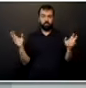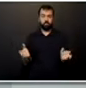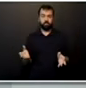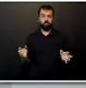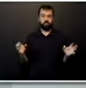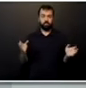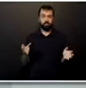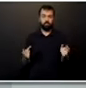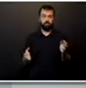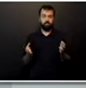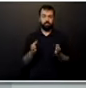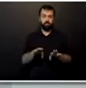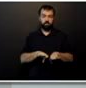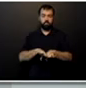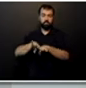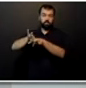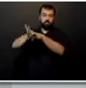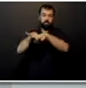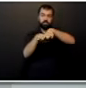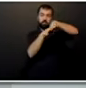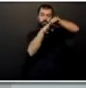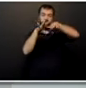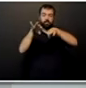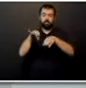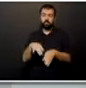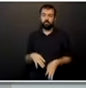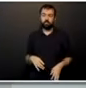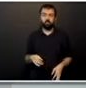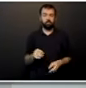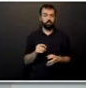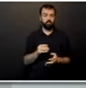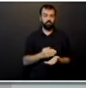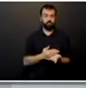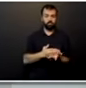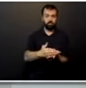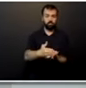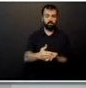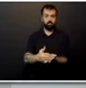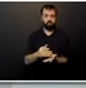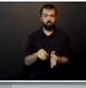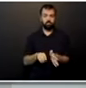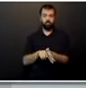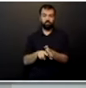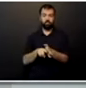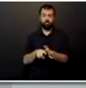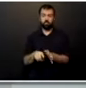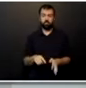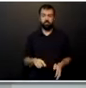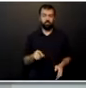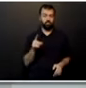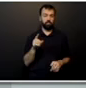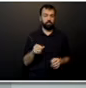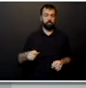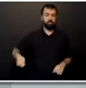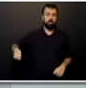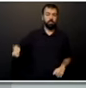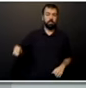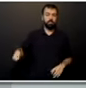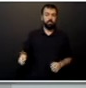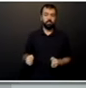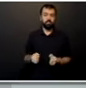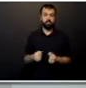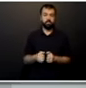razão hoje iniciaremos o estudo por meio de uma questão é um pacote de arroz com